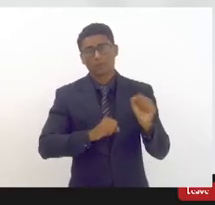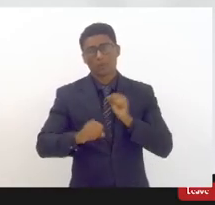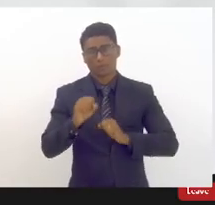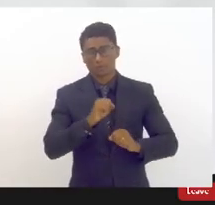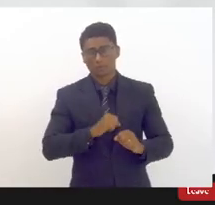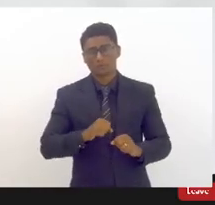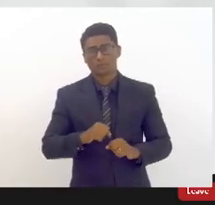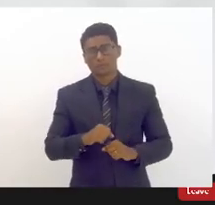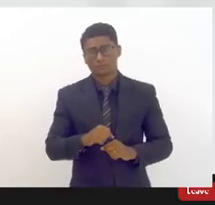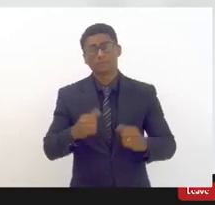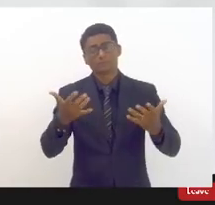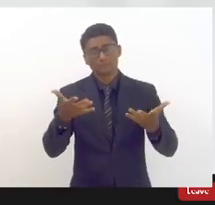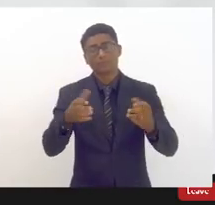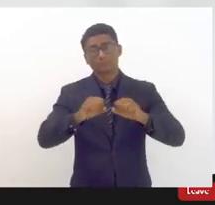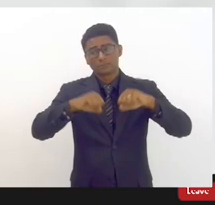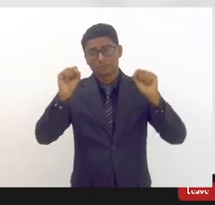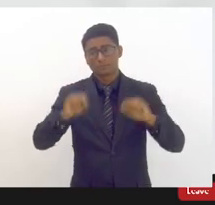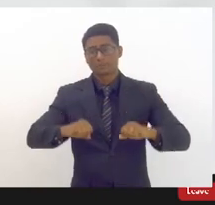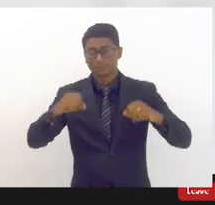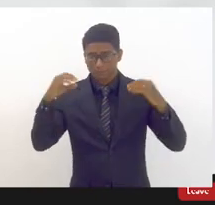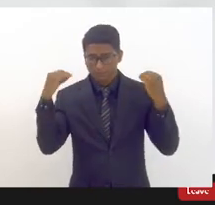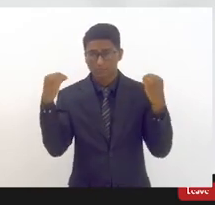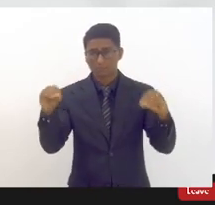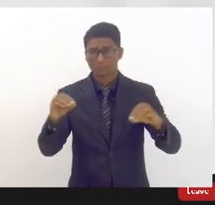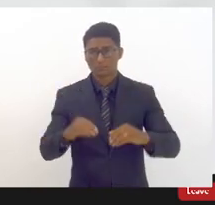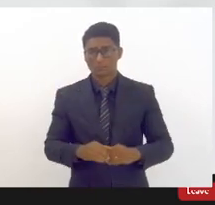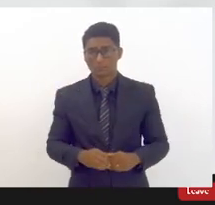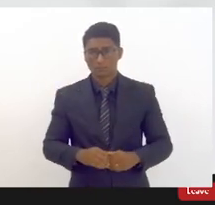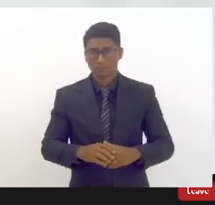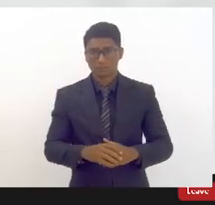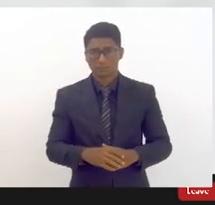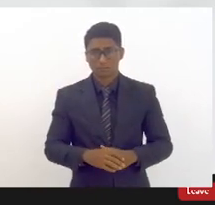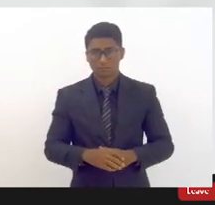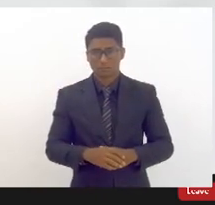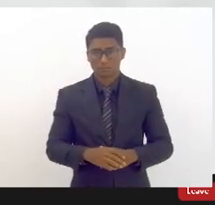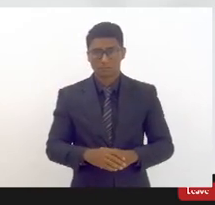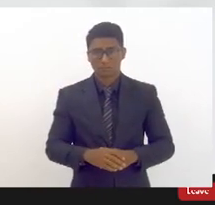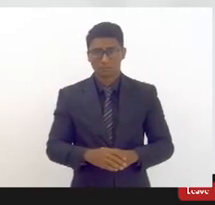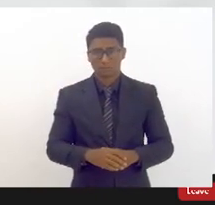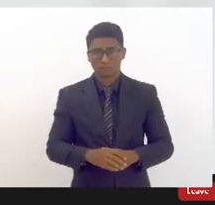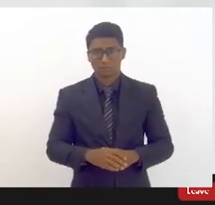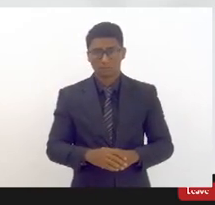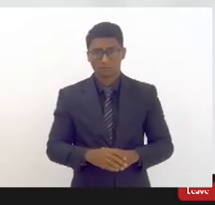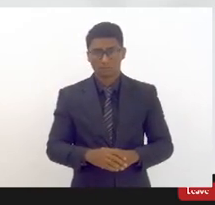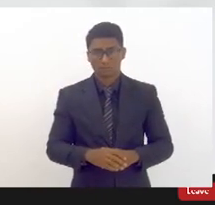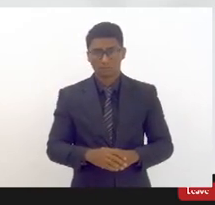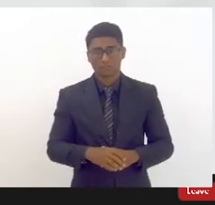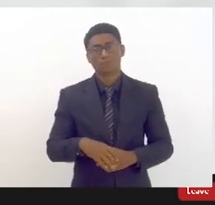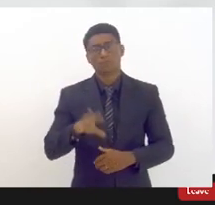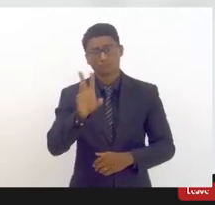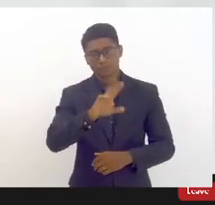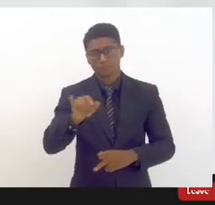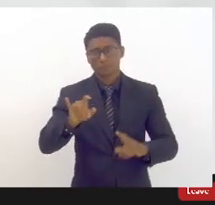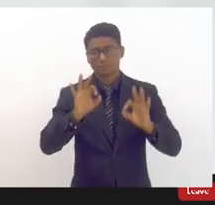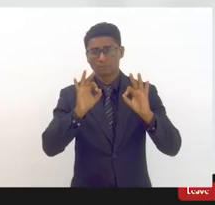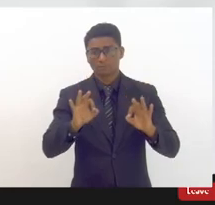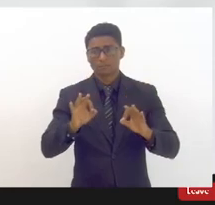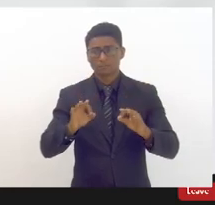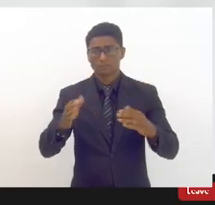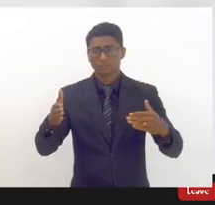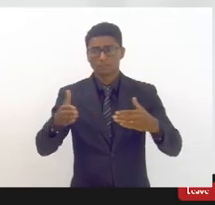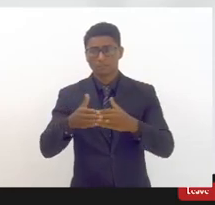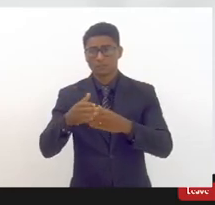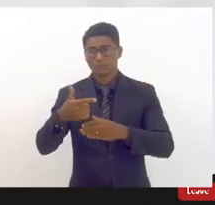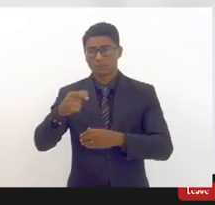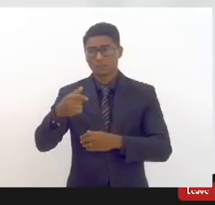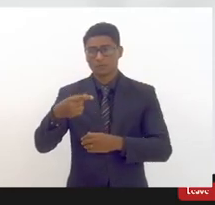a implementação do sistema, já tá sendo encaminhado. A gente vai implementar com certeza até o final de 2023, isso é um compromisso